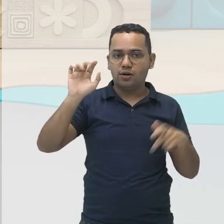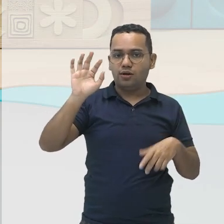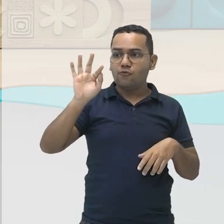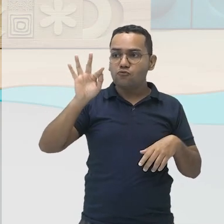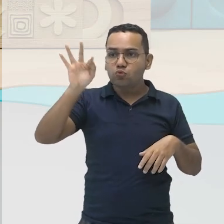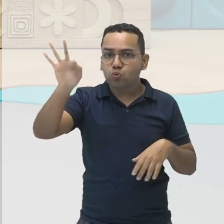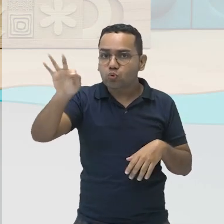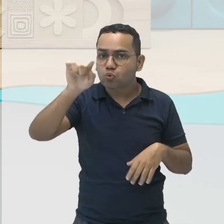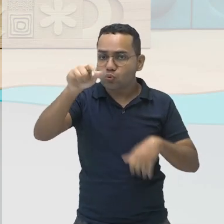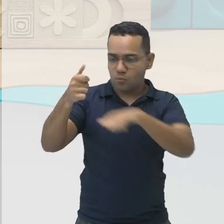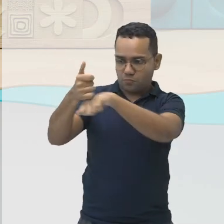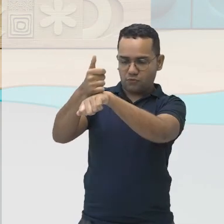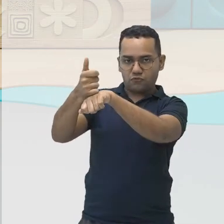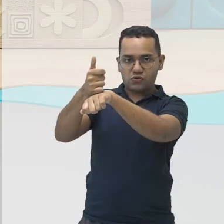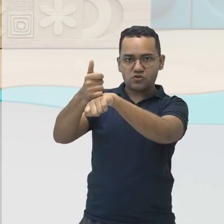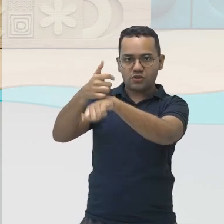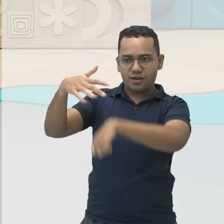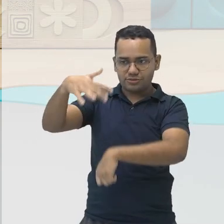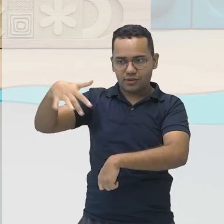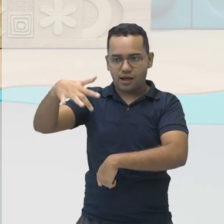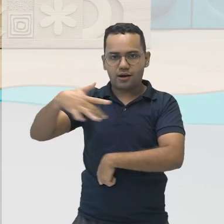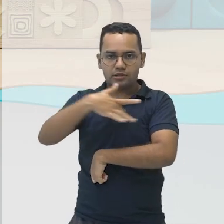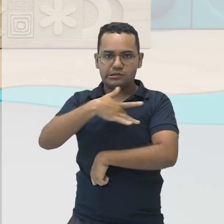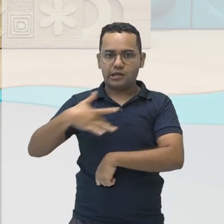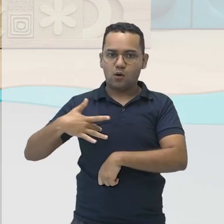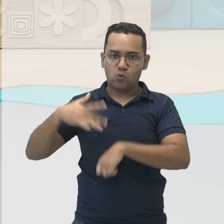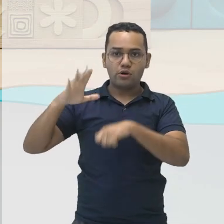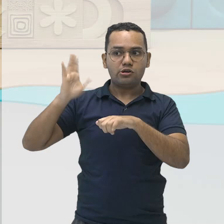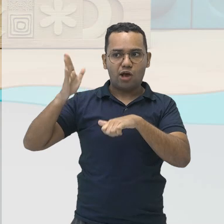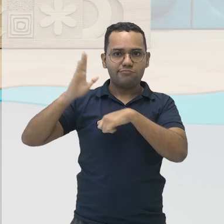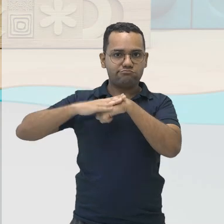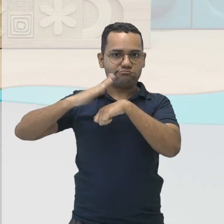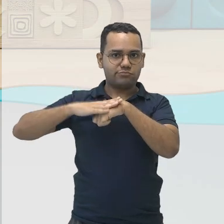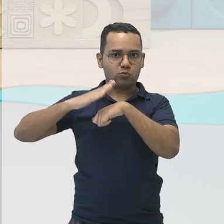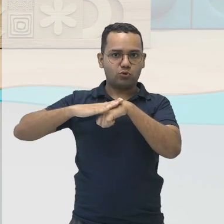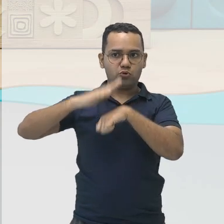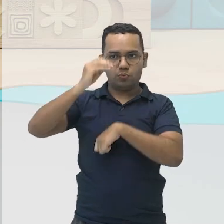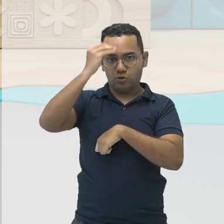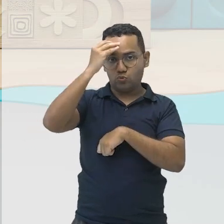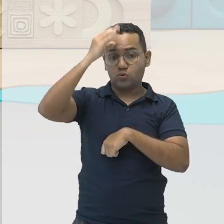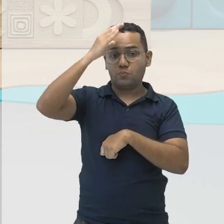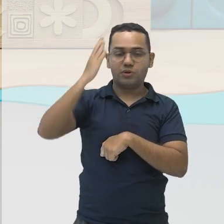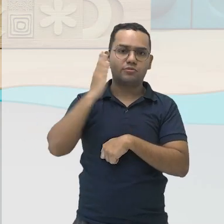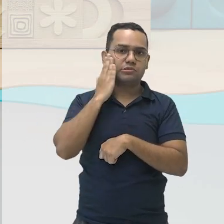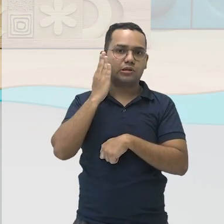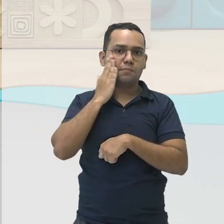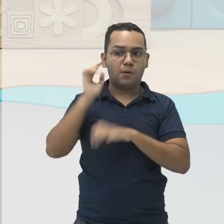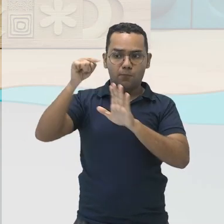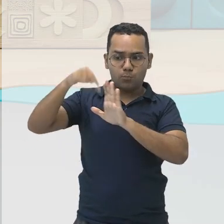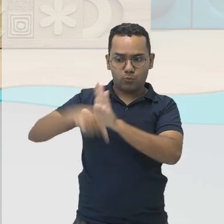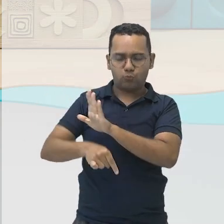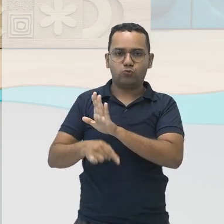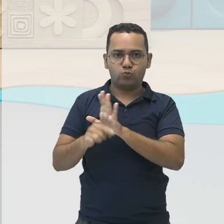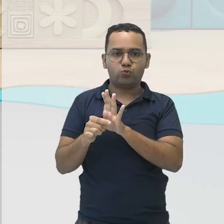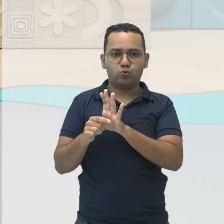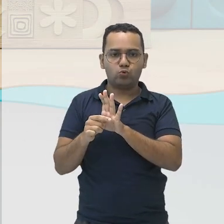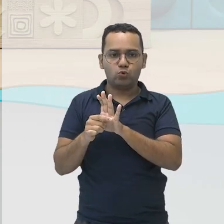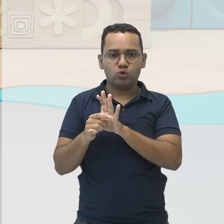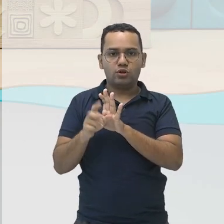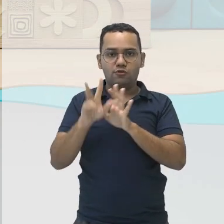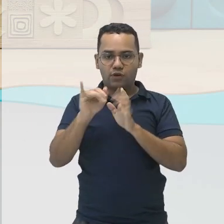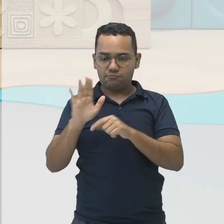autonomia, né, e esse direito de poder fazer alguma coisa com relação à vítima, Você vai até o limite do